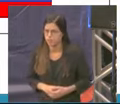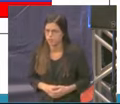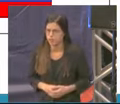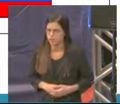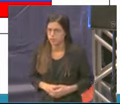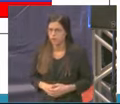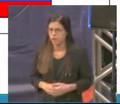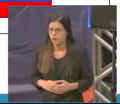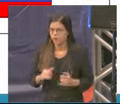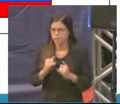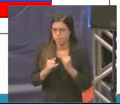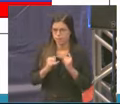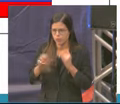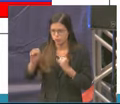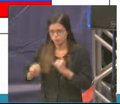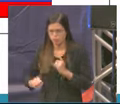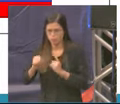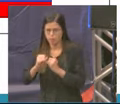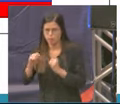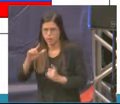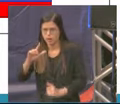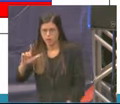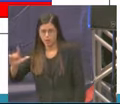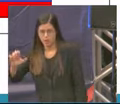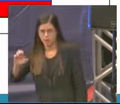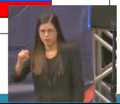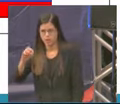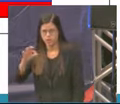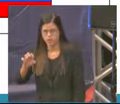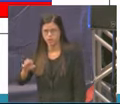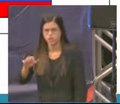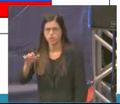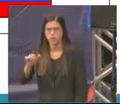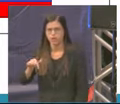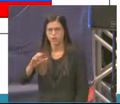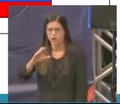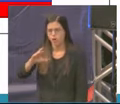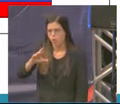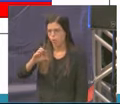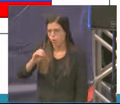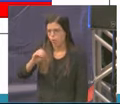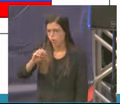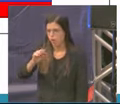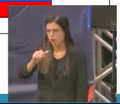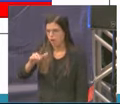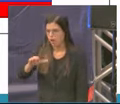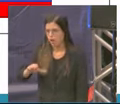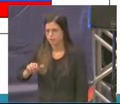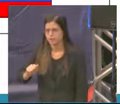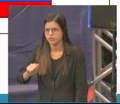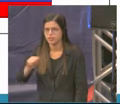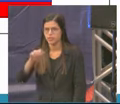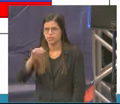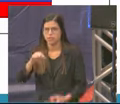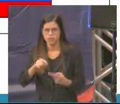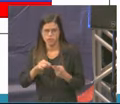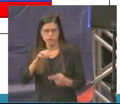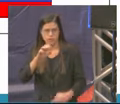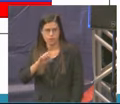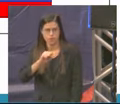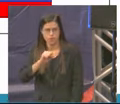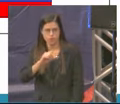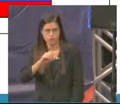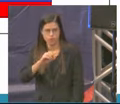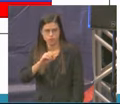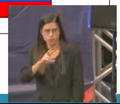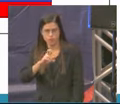meio sul, meio leste, que é Croácia e Eslovênia, são dois países relativamente pequenos, mas bastante interessantes ali. A Croácia tem crescido